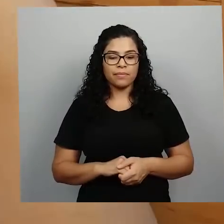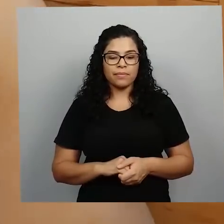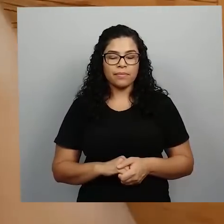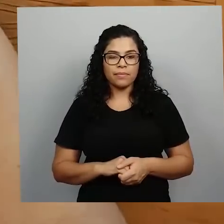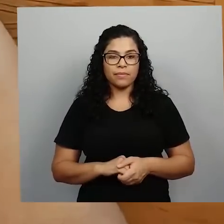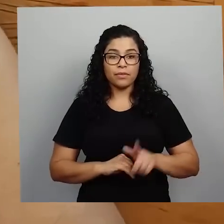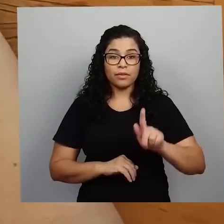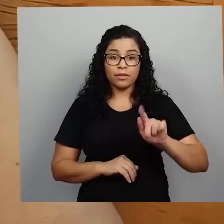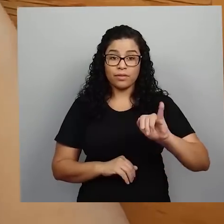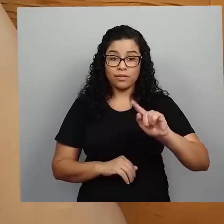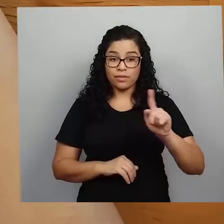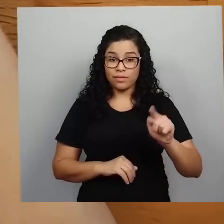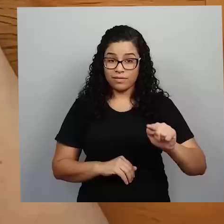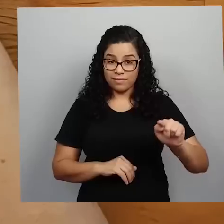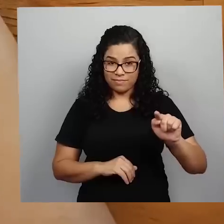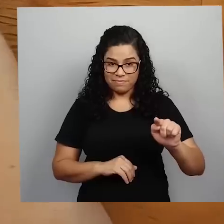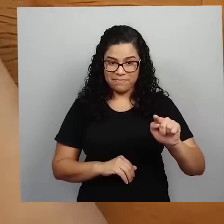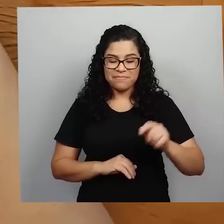Com o giz de cera,